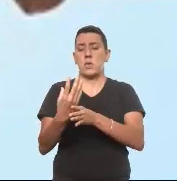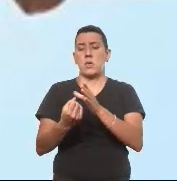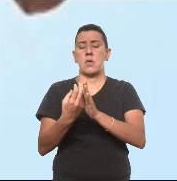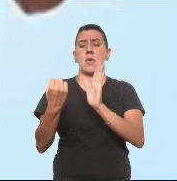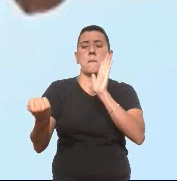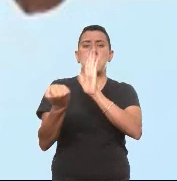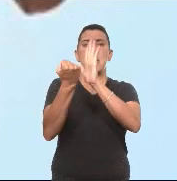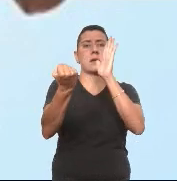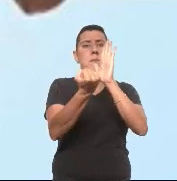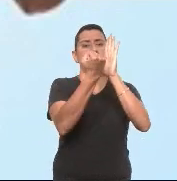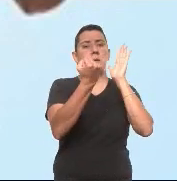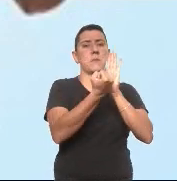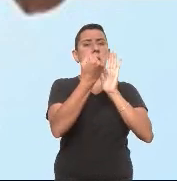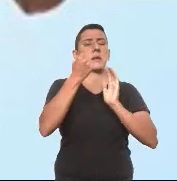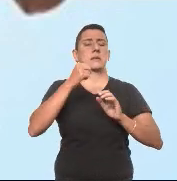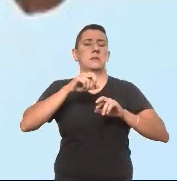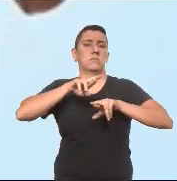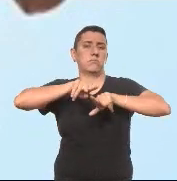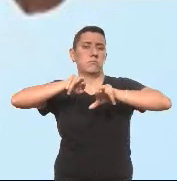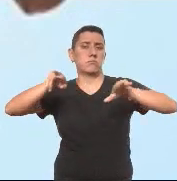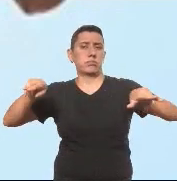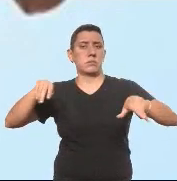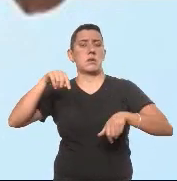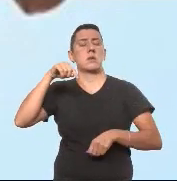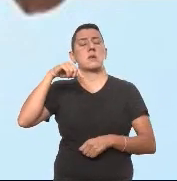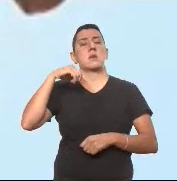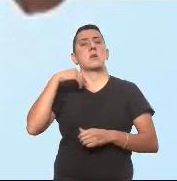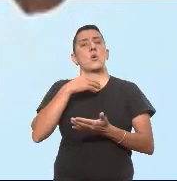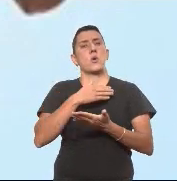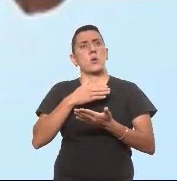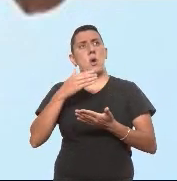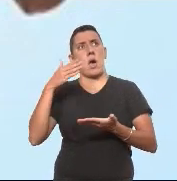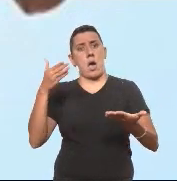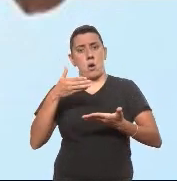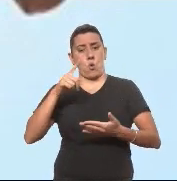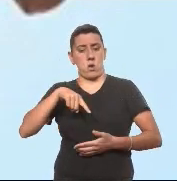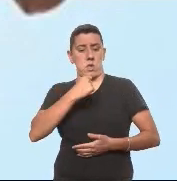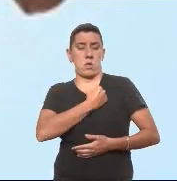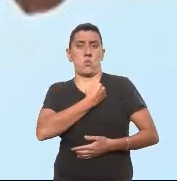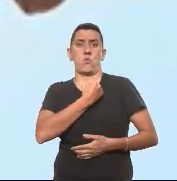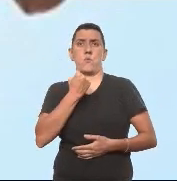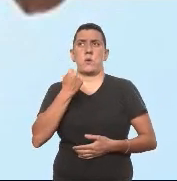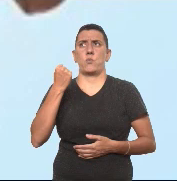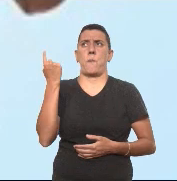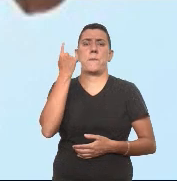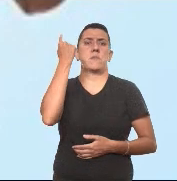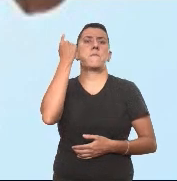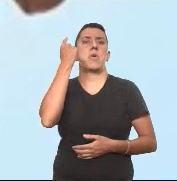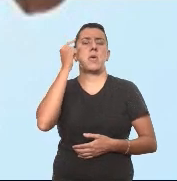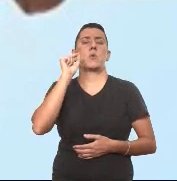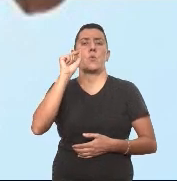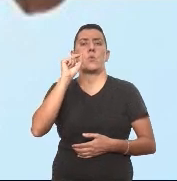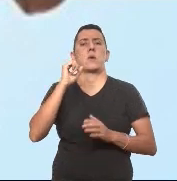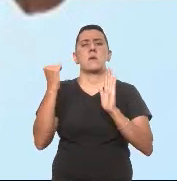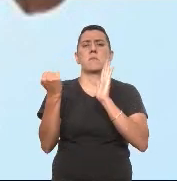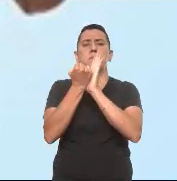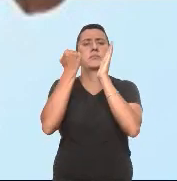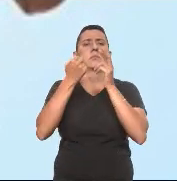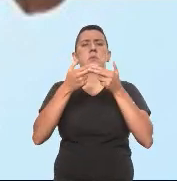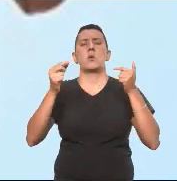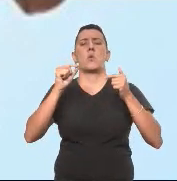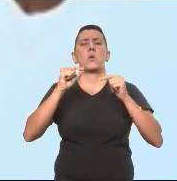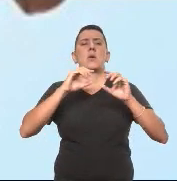crescendo ano a ano e hoje o número um de 2016 a 2019 sempre com e tente em todas as áreas terminar de